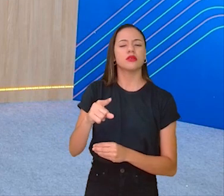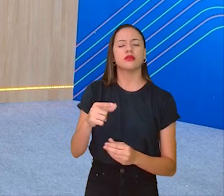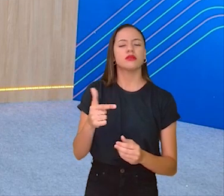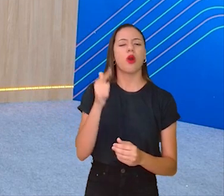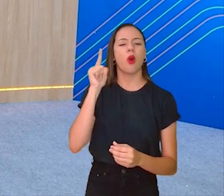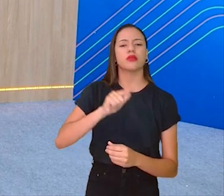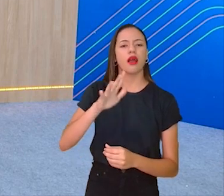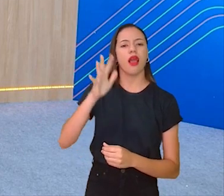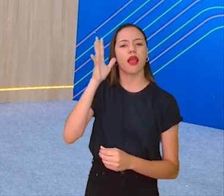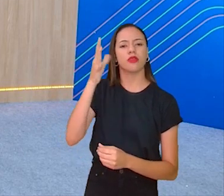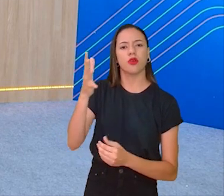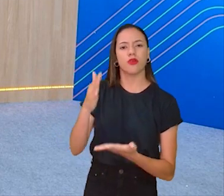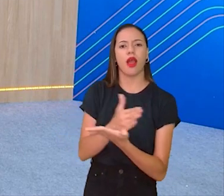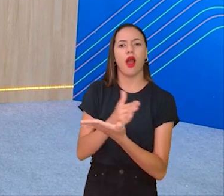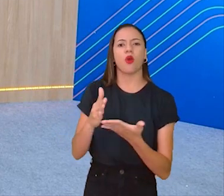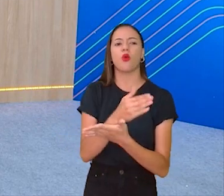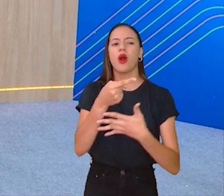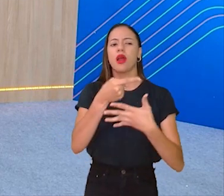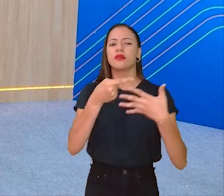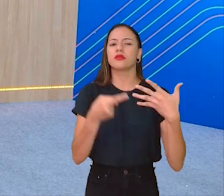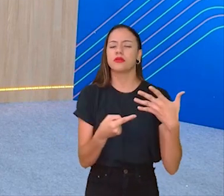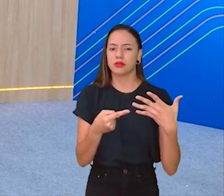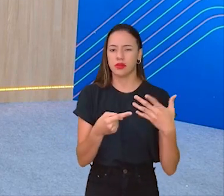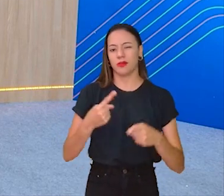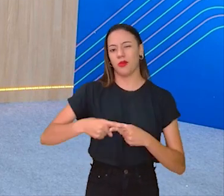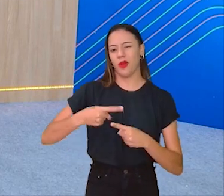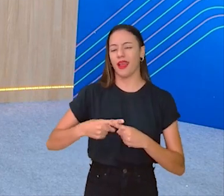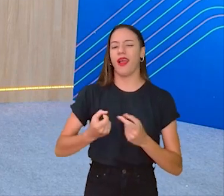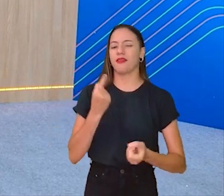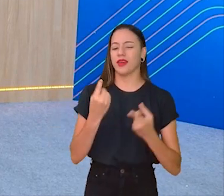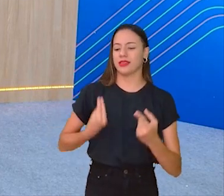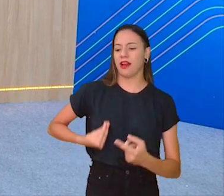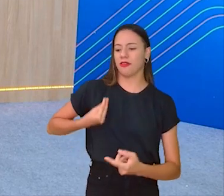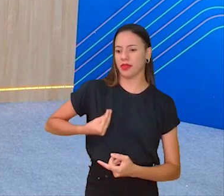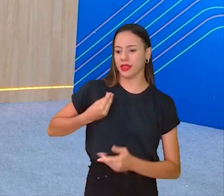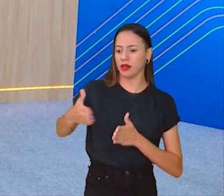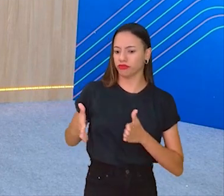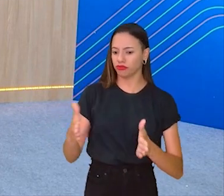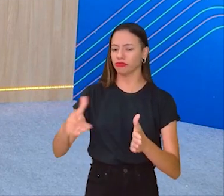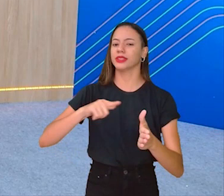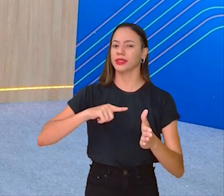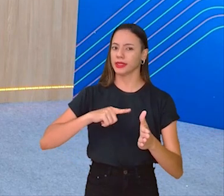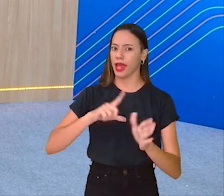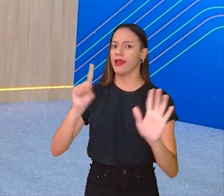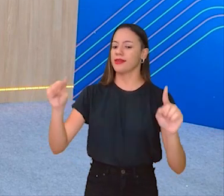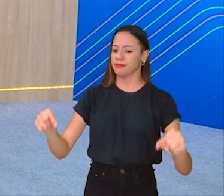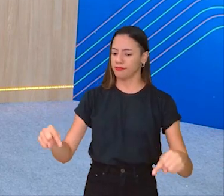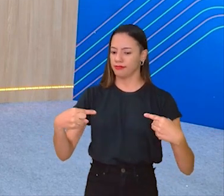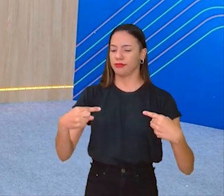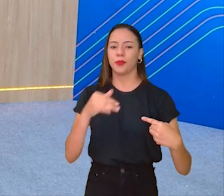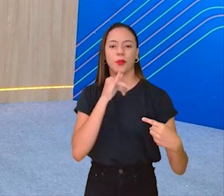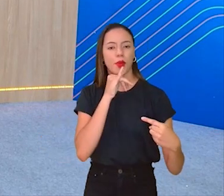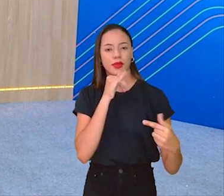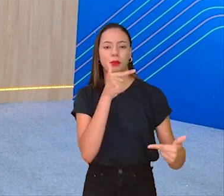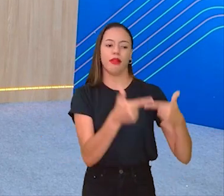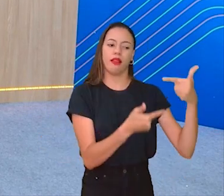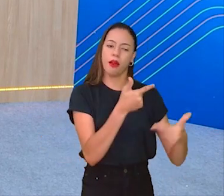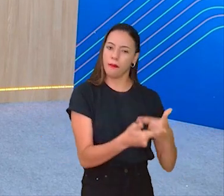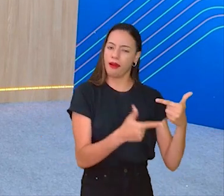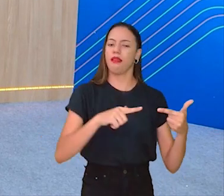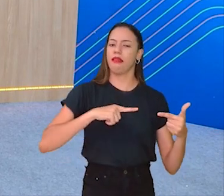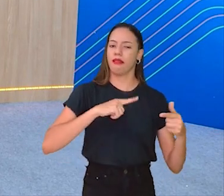né? Porque ao longo da nossa vida a gente é colocado por inúmeros desafios. Alguns desafios no trabalho, por